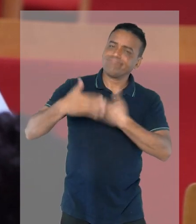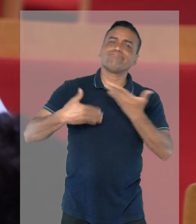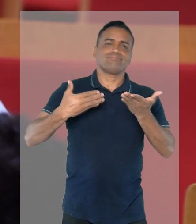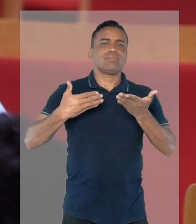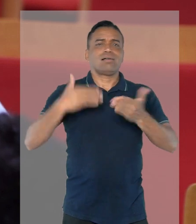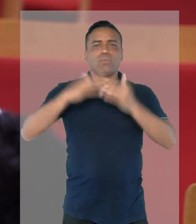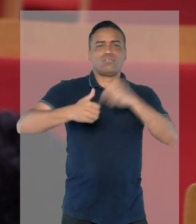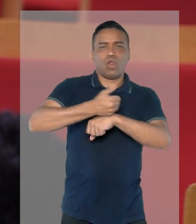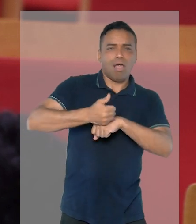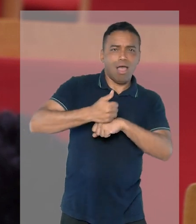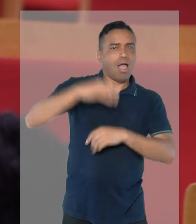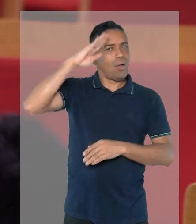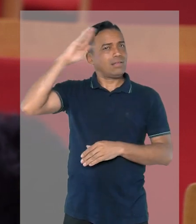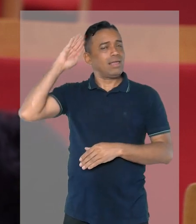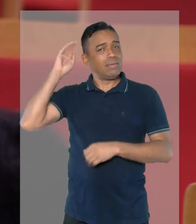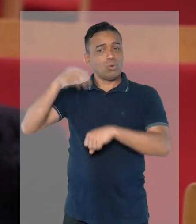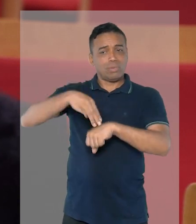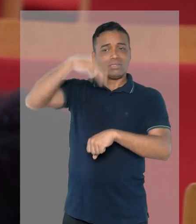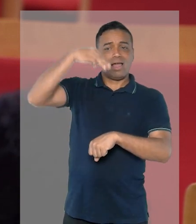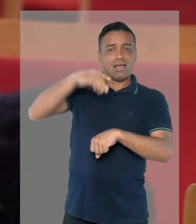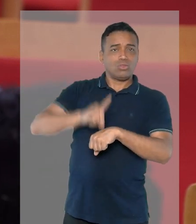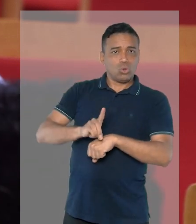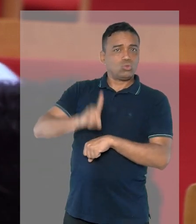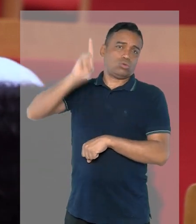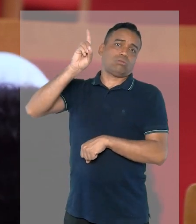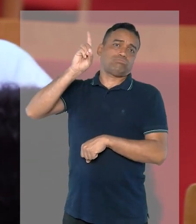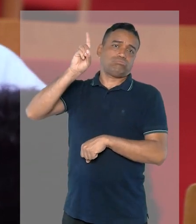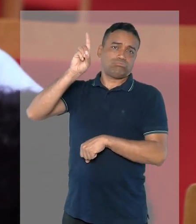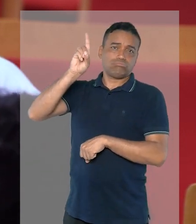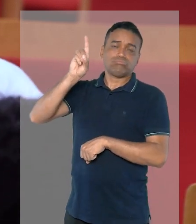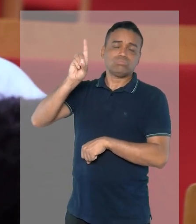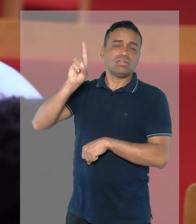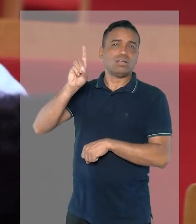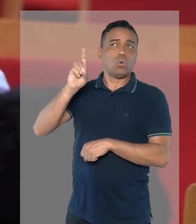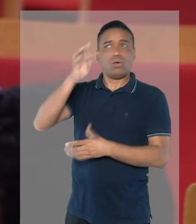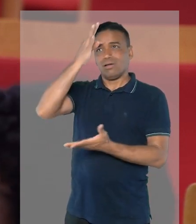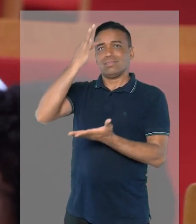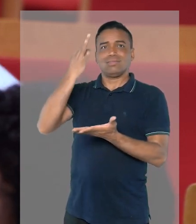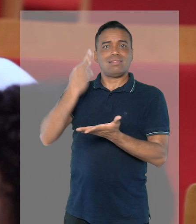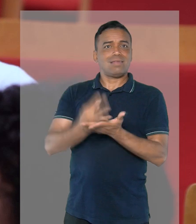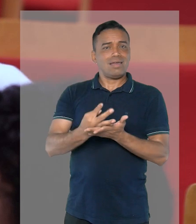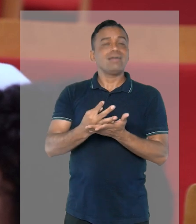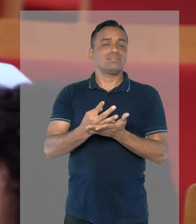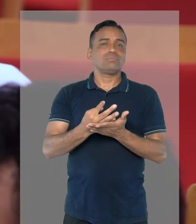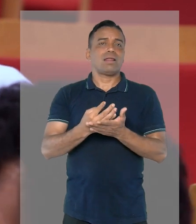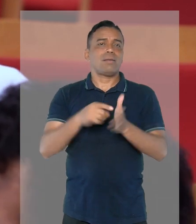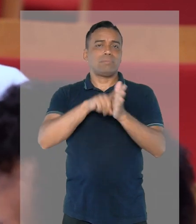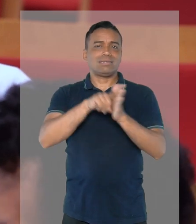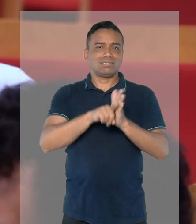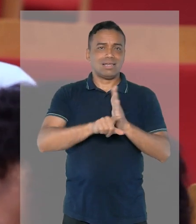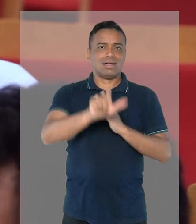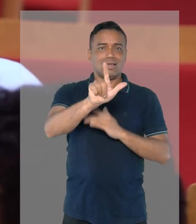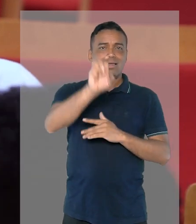caminho acadêmico, né? Mestrado, doutorado, isso te levou para sua tese levou para falar de Leminski, né?